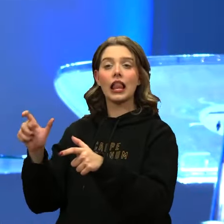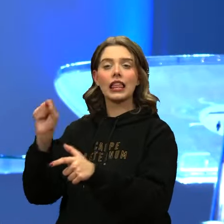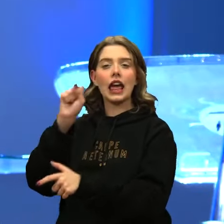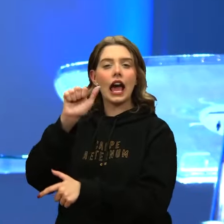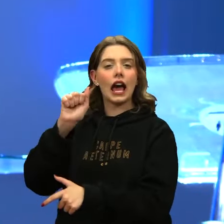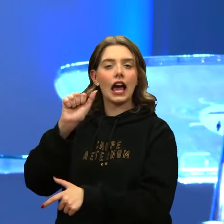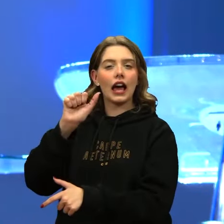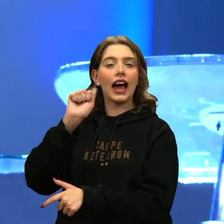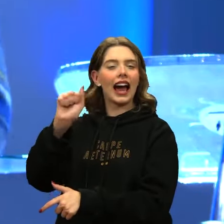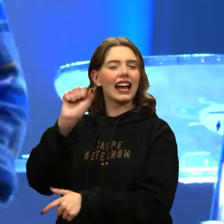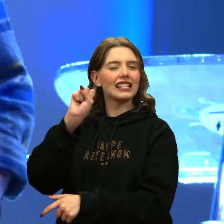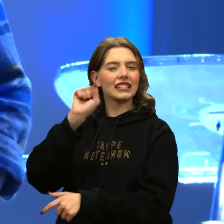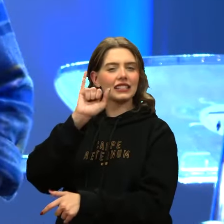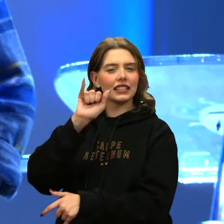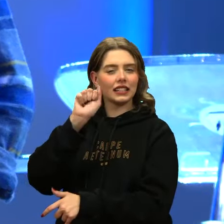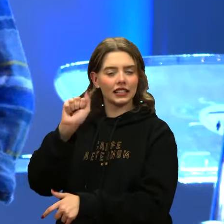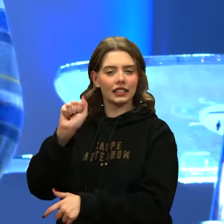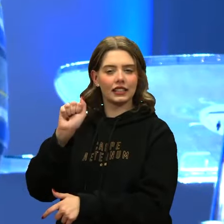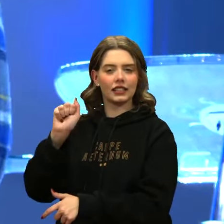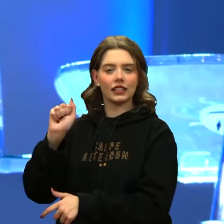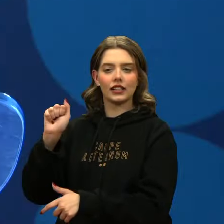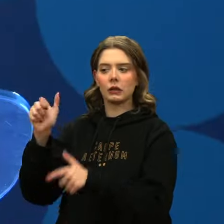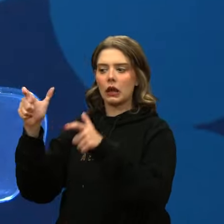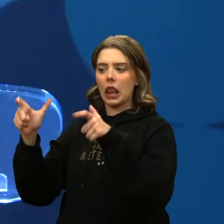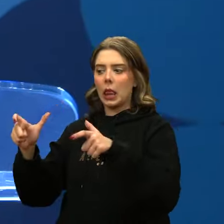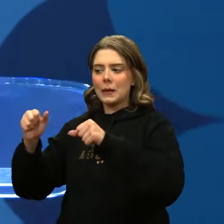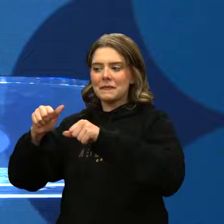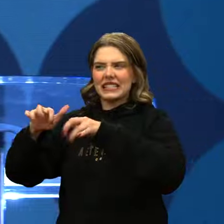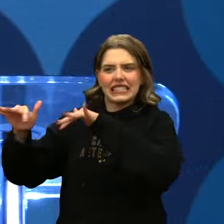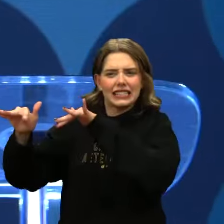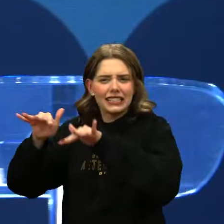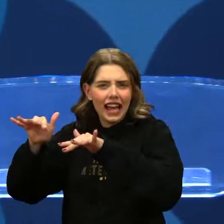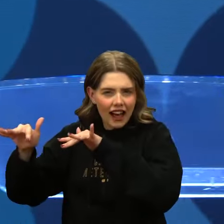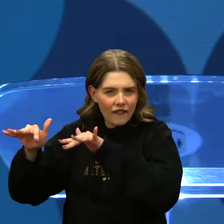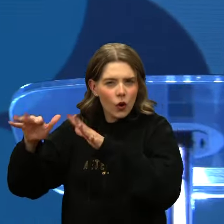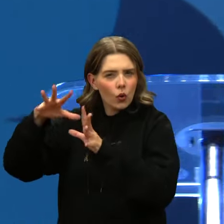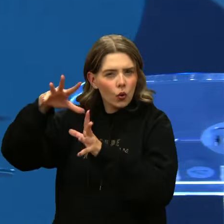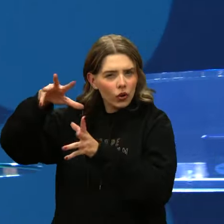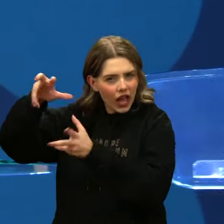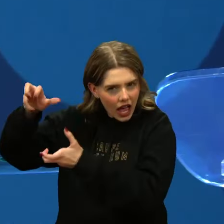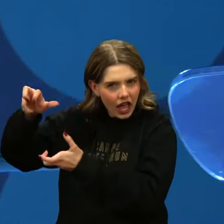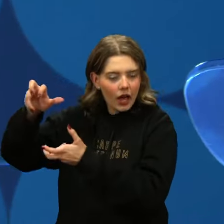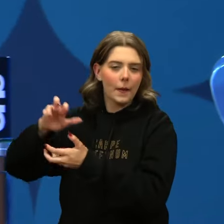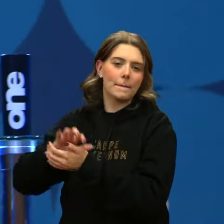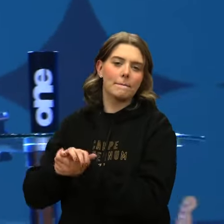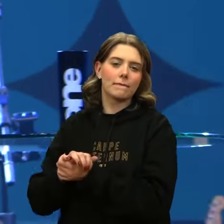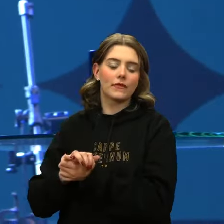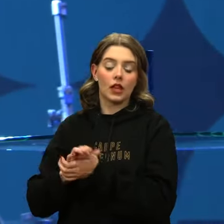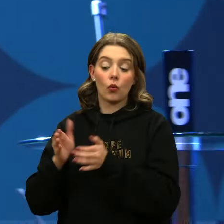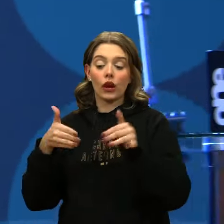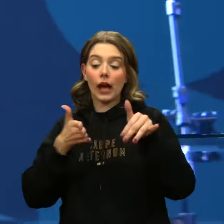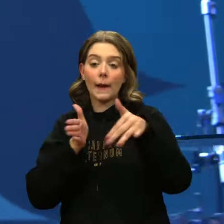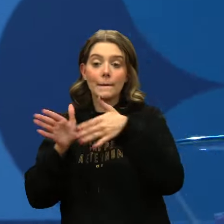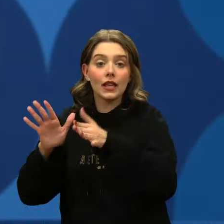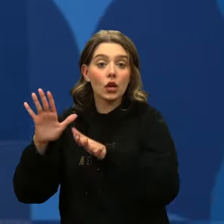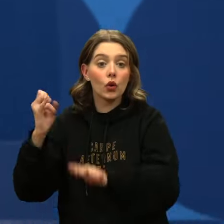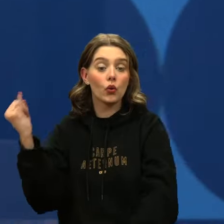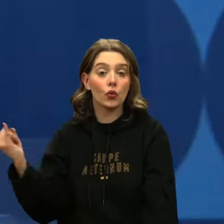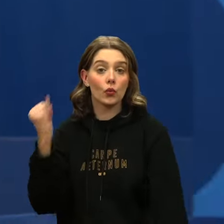região de muita instabilidade. Embora ficasse em uma muito importante rota